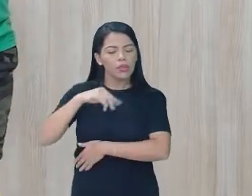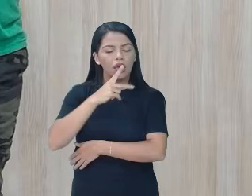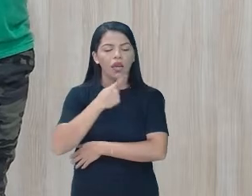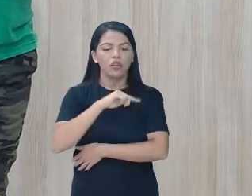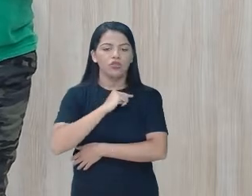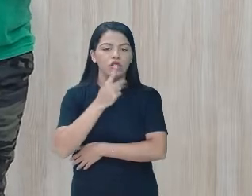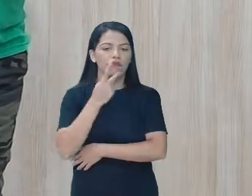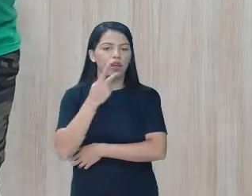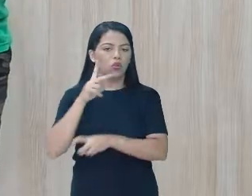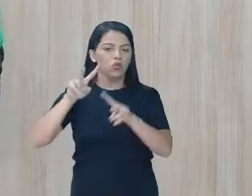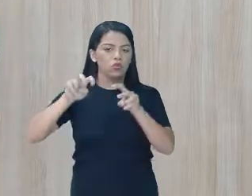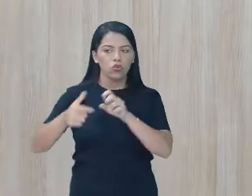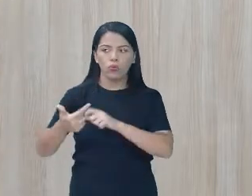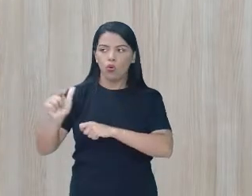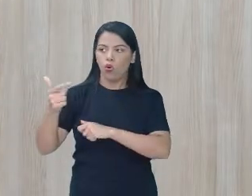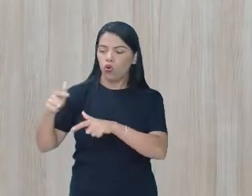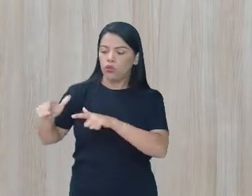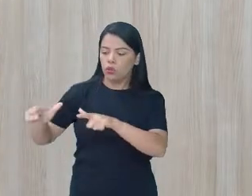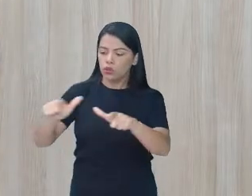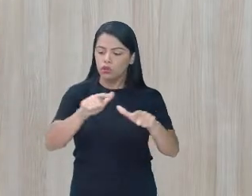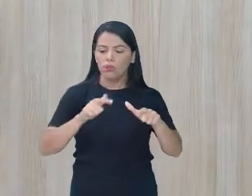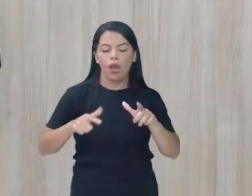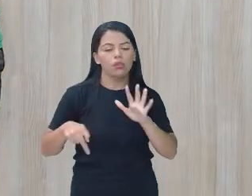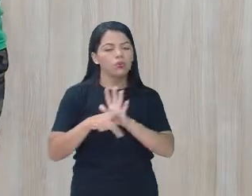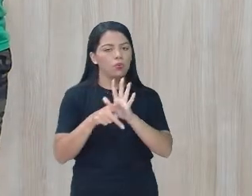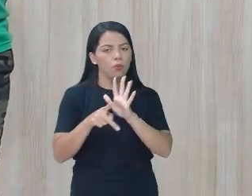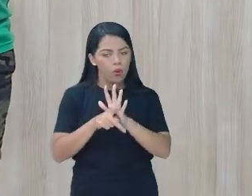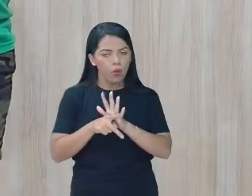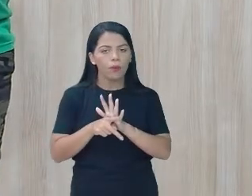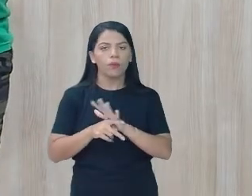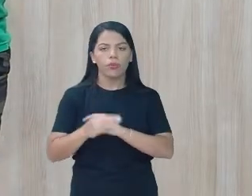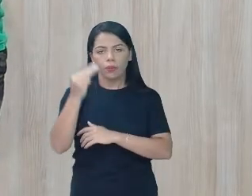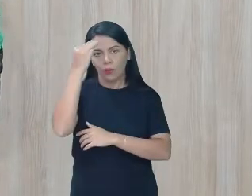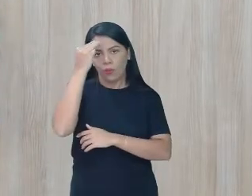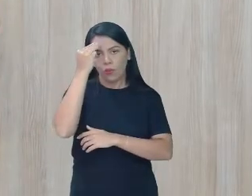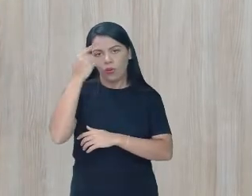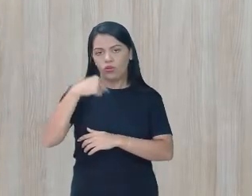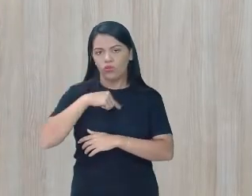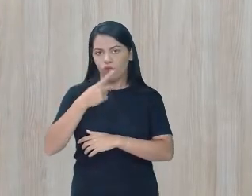outros espaços de memória, né? A gente falou, por exemplo, aqui